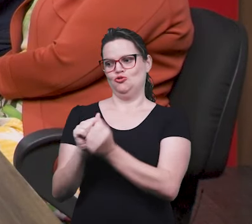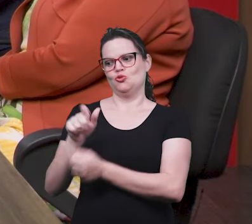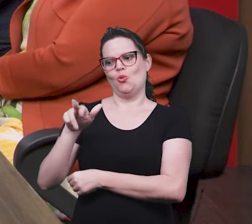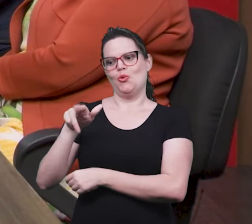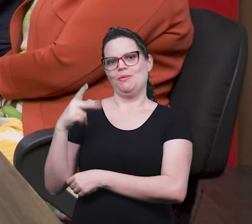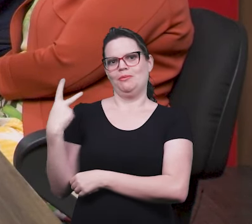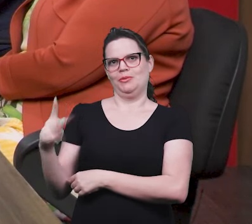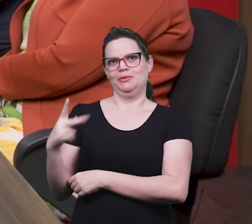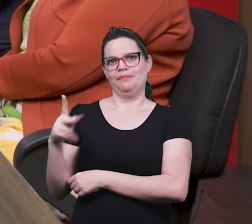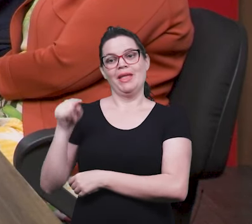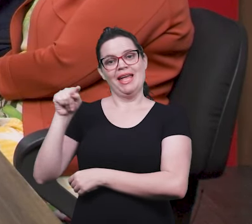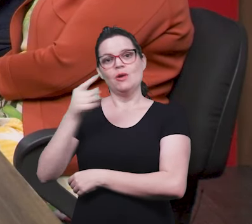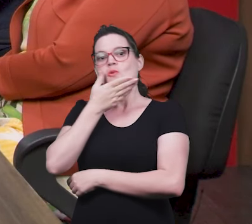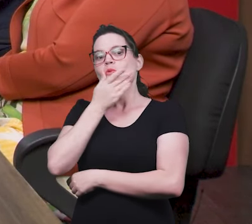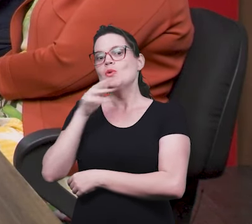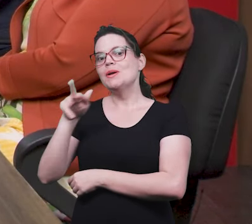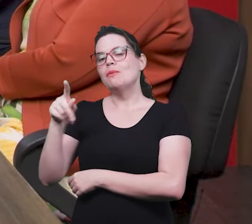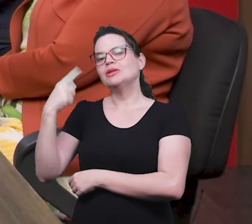te evangelizava? Já.